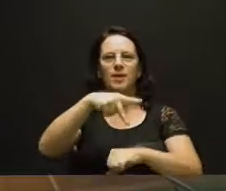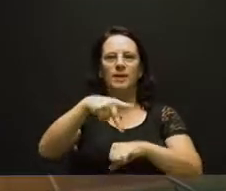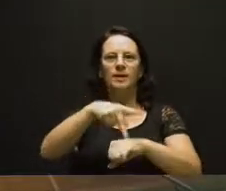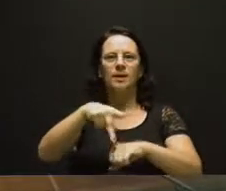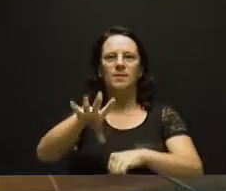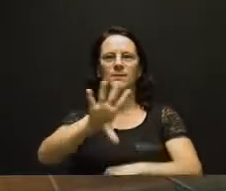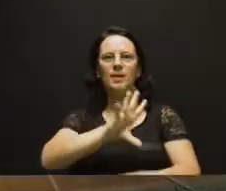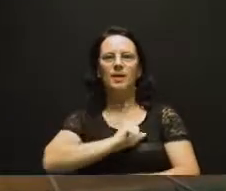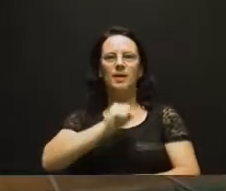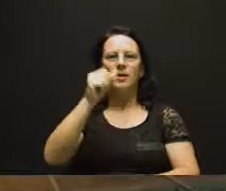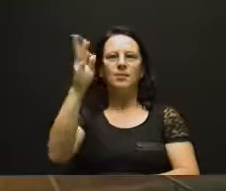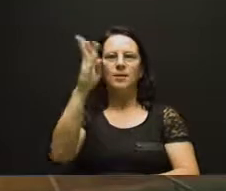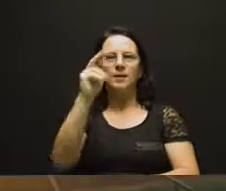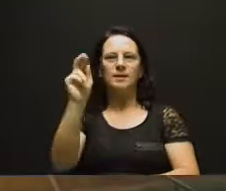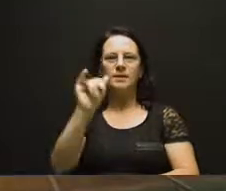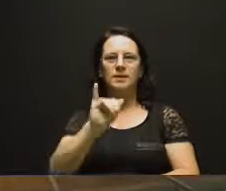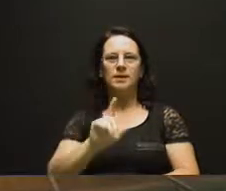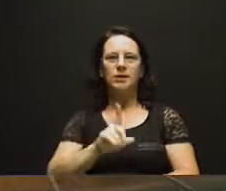brasil